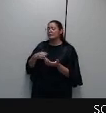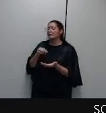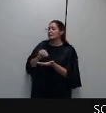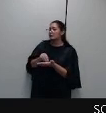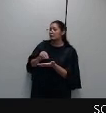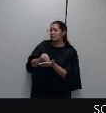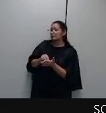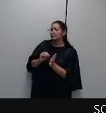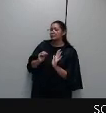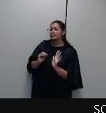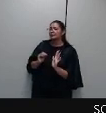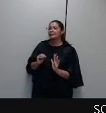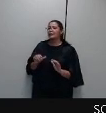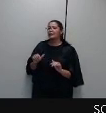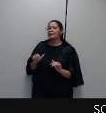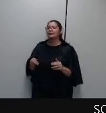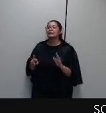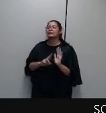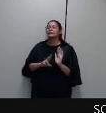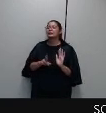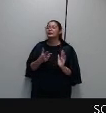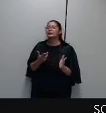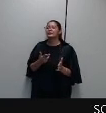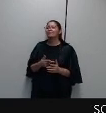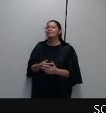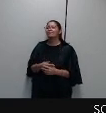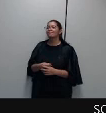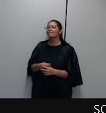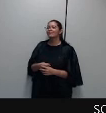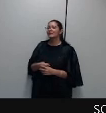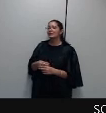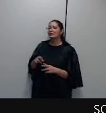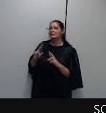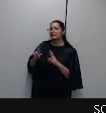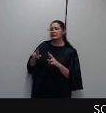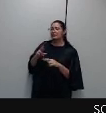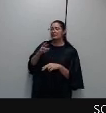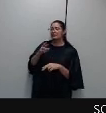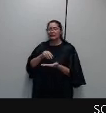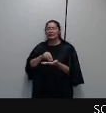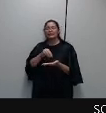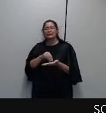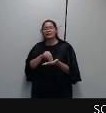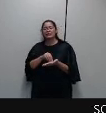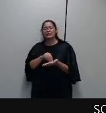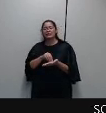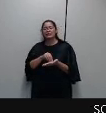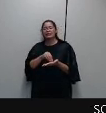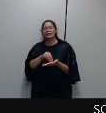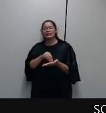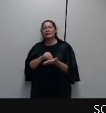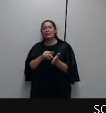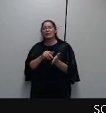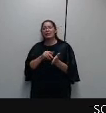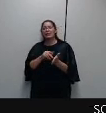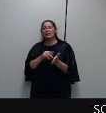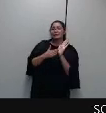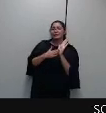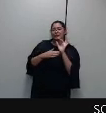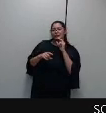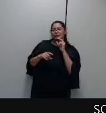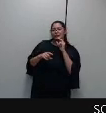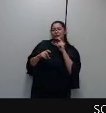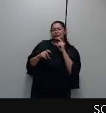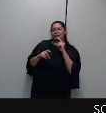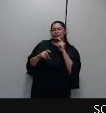dessa receita essa essa execução é verdade foi precedida de um processo administrativo fiscal